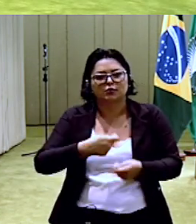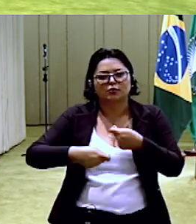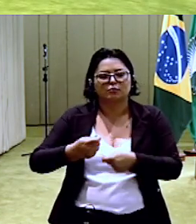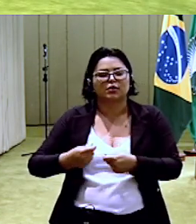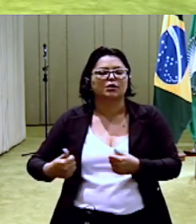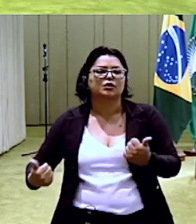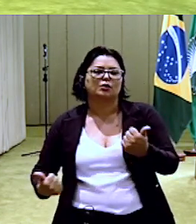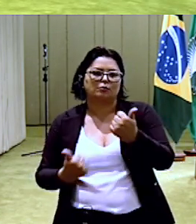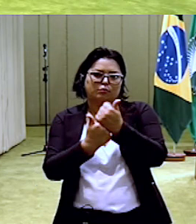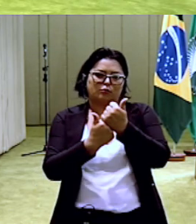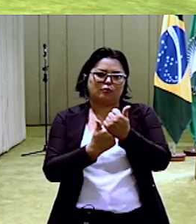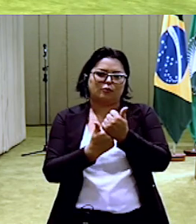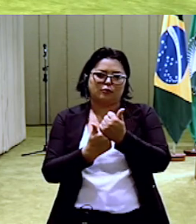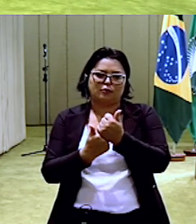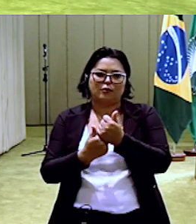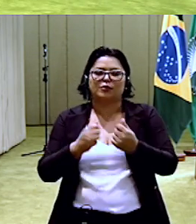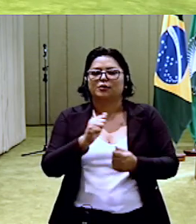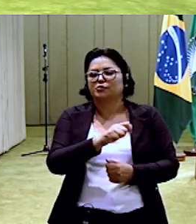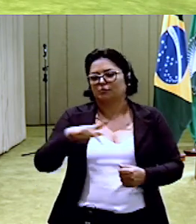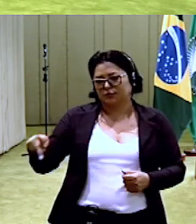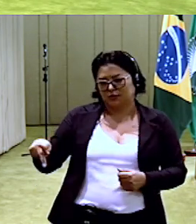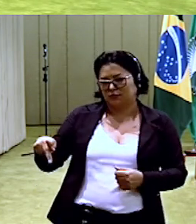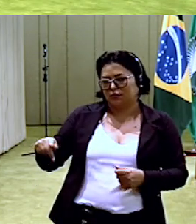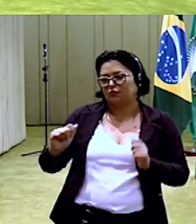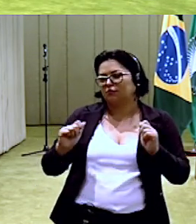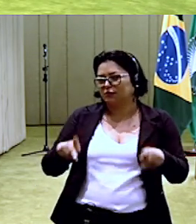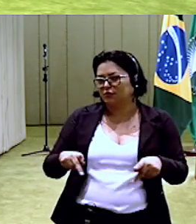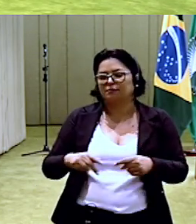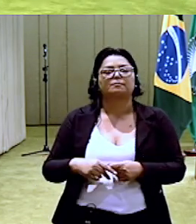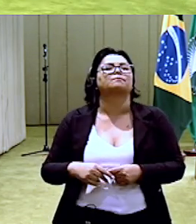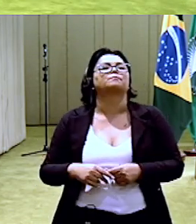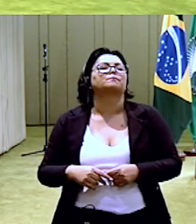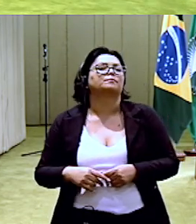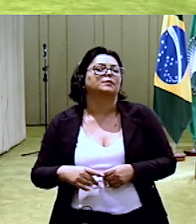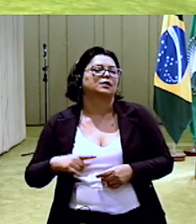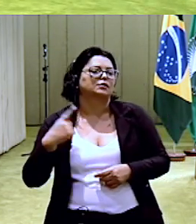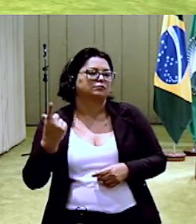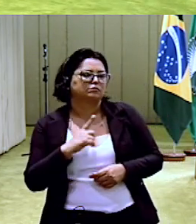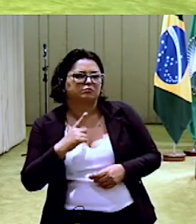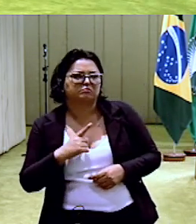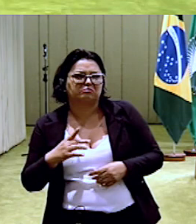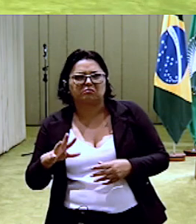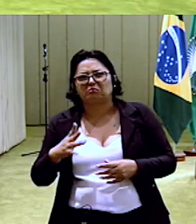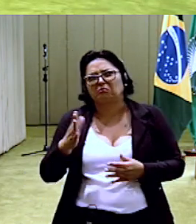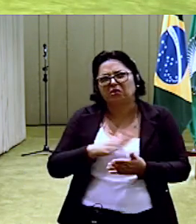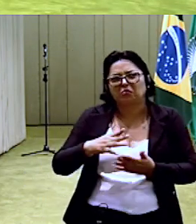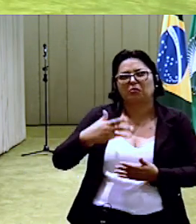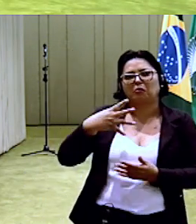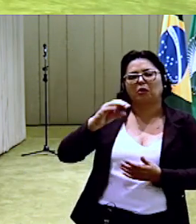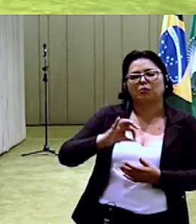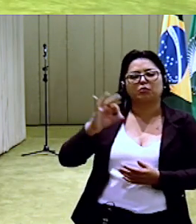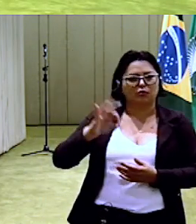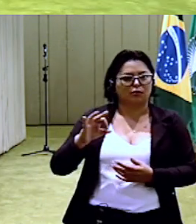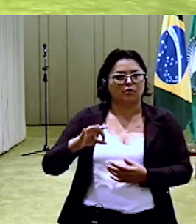dos fundos de pensões, que têm mais de 60 trilhões nesse momento e que têm retornos menores de 3 ou 4%. E